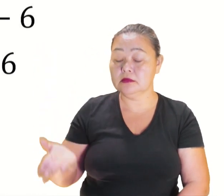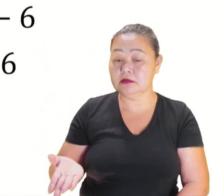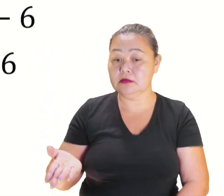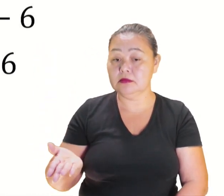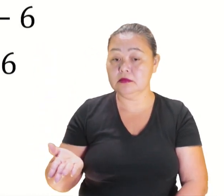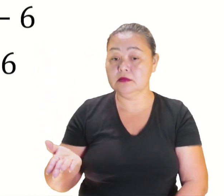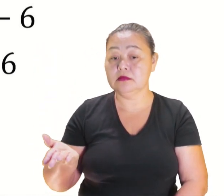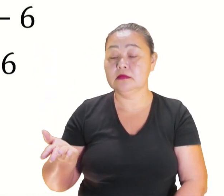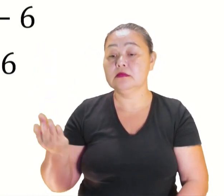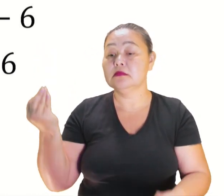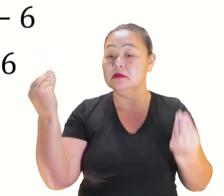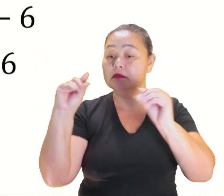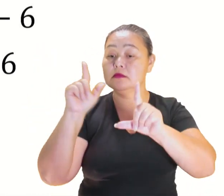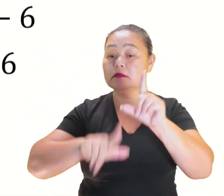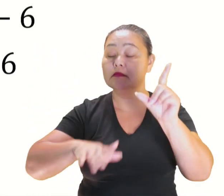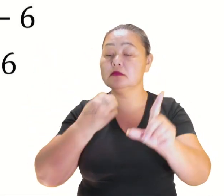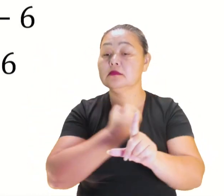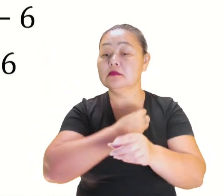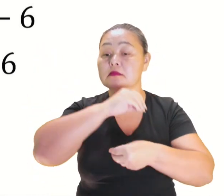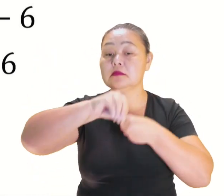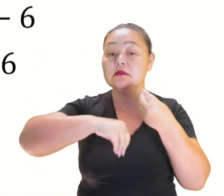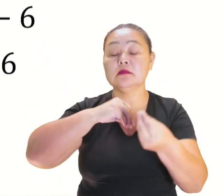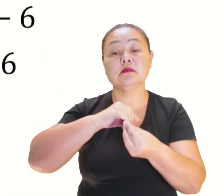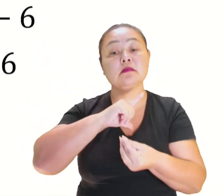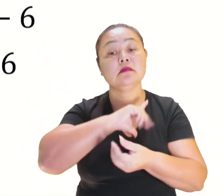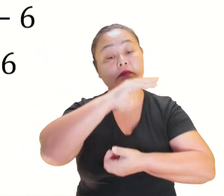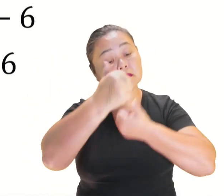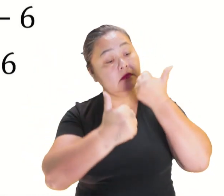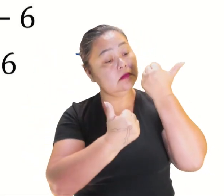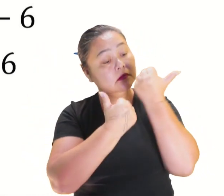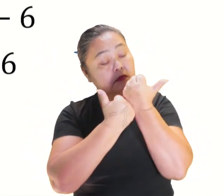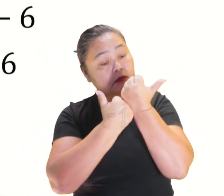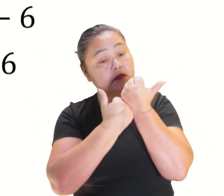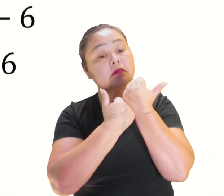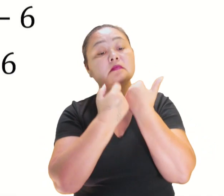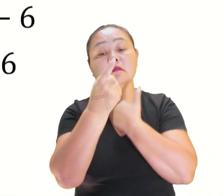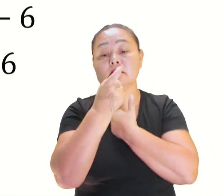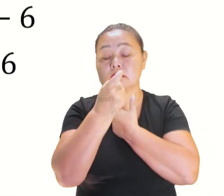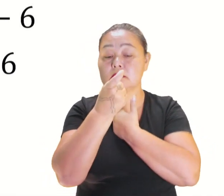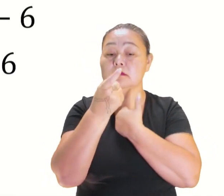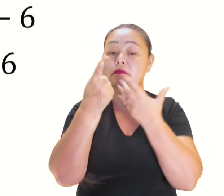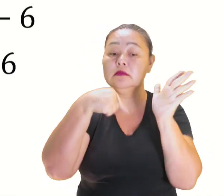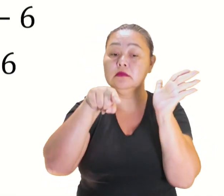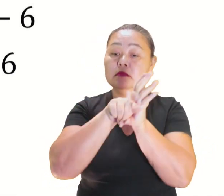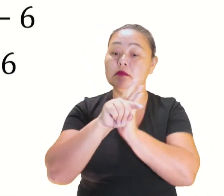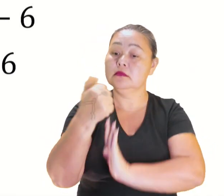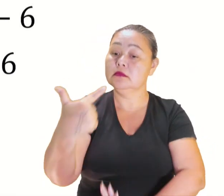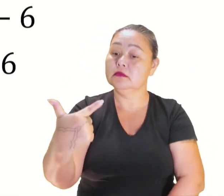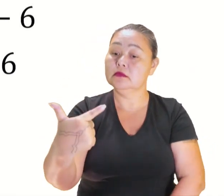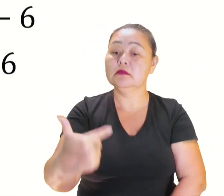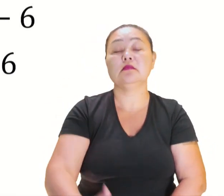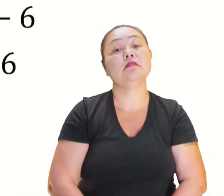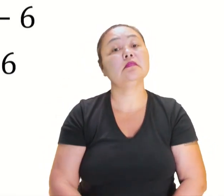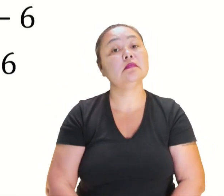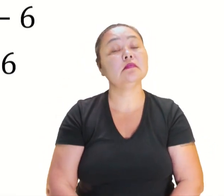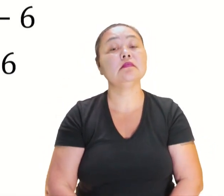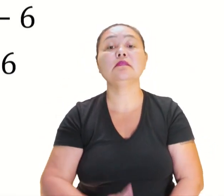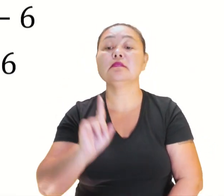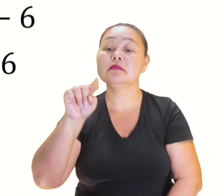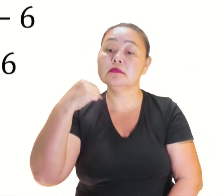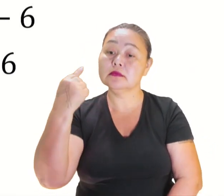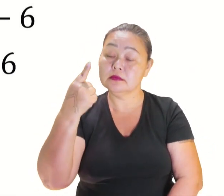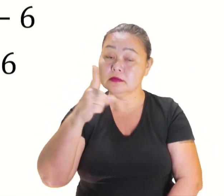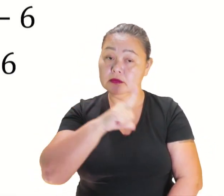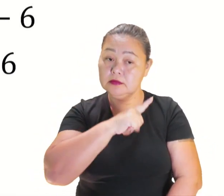a nossa expressão algébrica, onde substituímos o valor de x por menos 2. Toda vez que